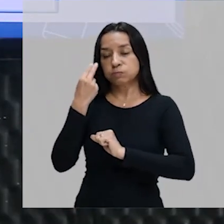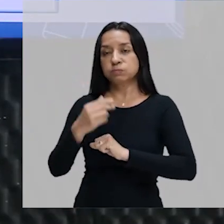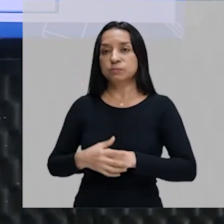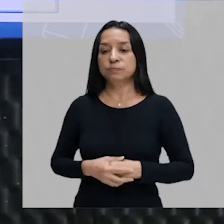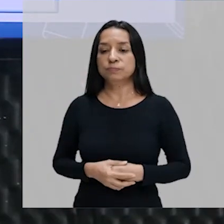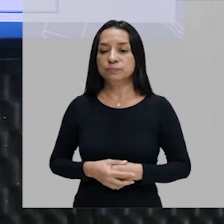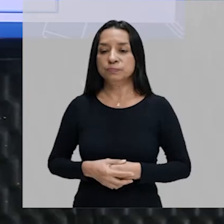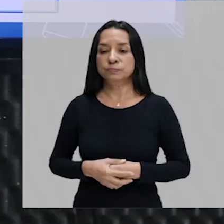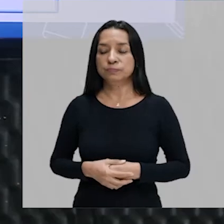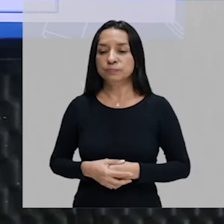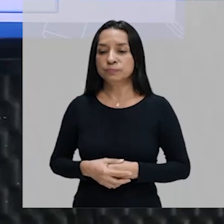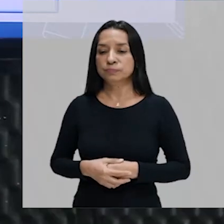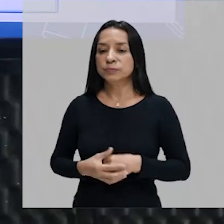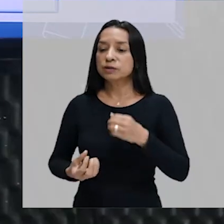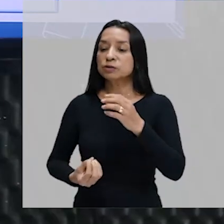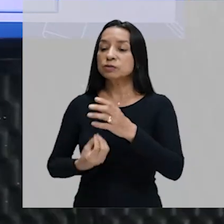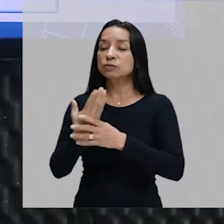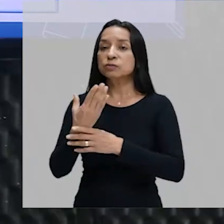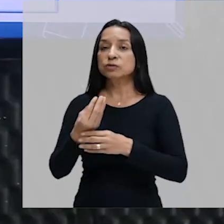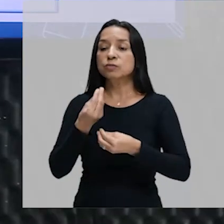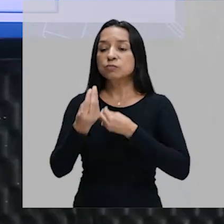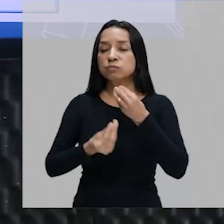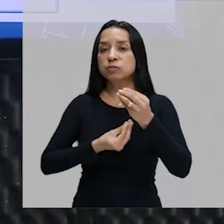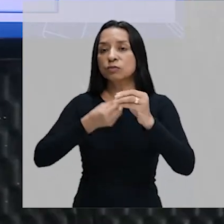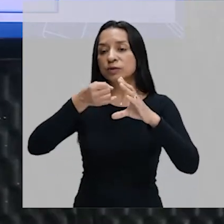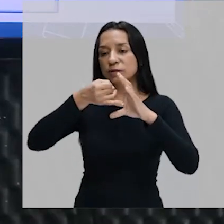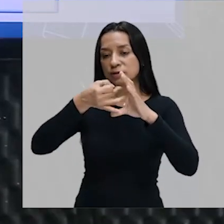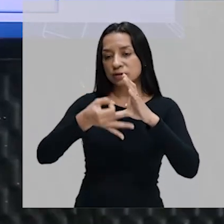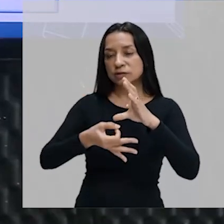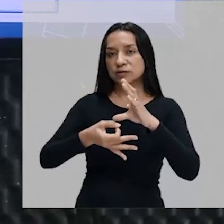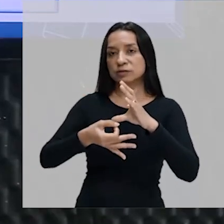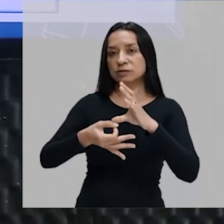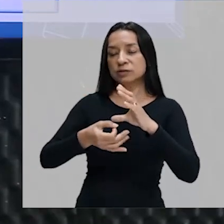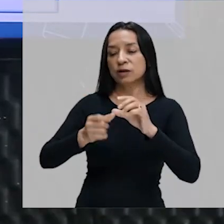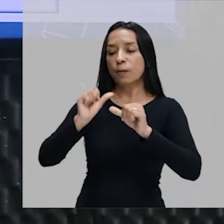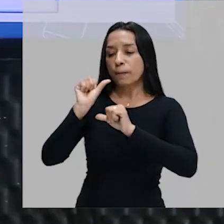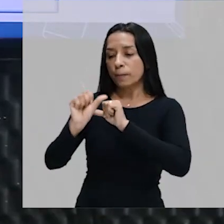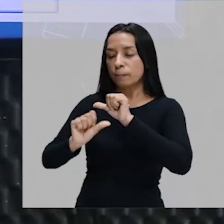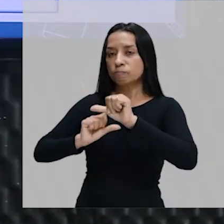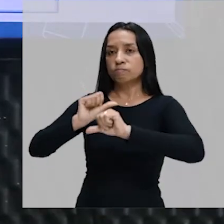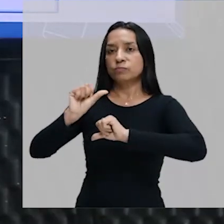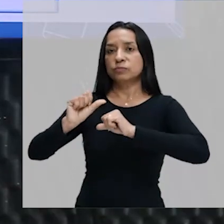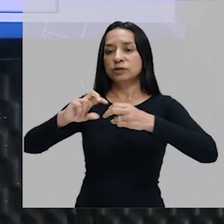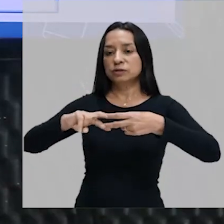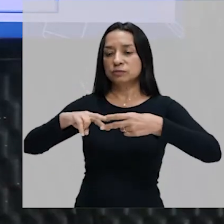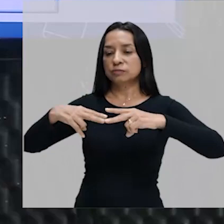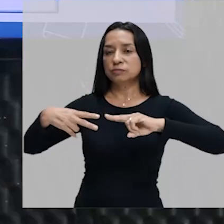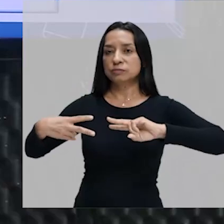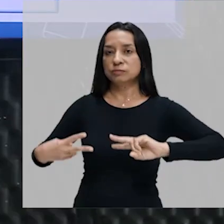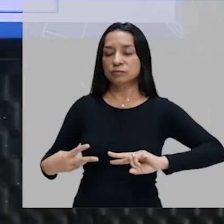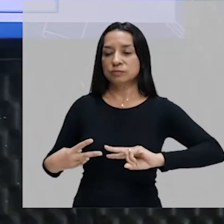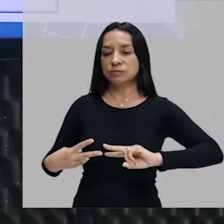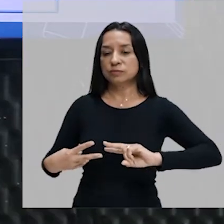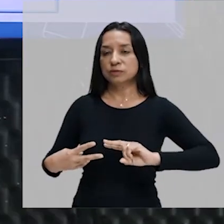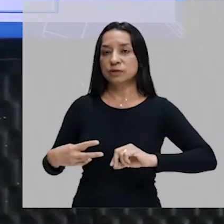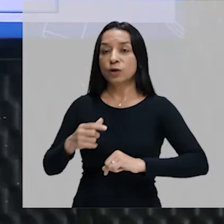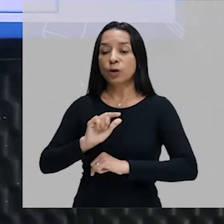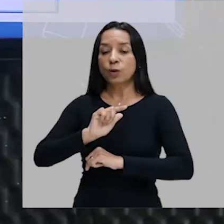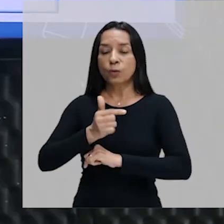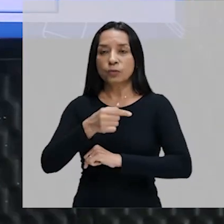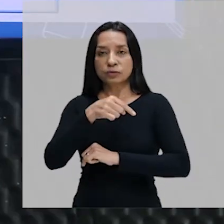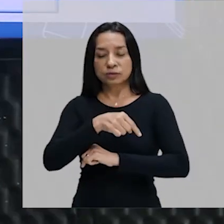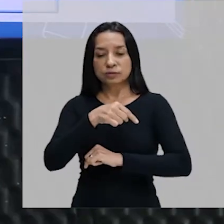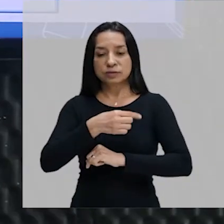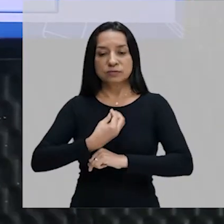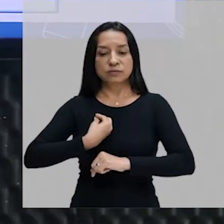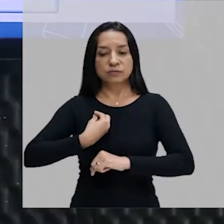tá? Ela surgiu como essa característica? Mecanismo de mutação genética. Já esses outros animais aqui que estão vivendo nessa área